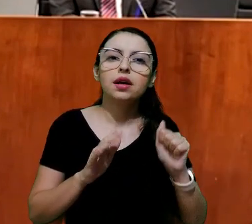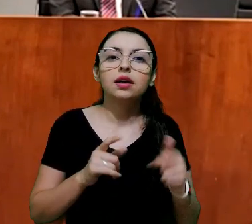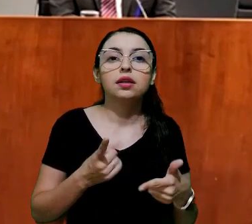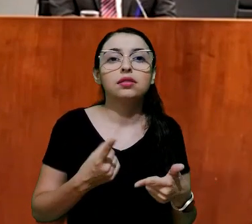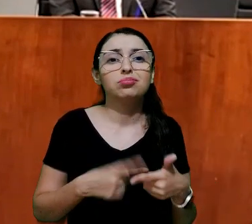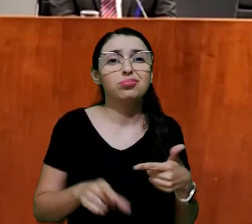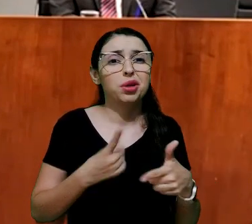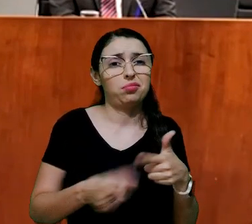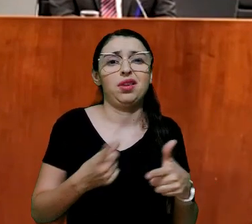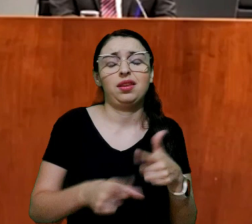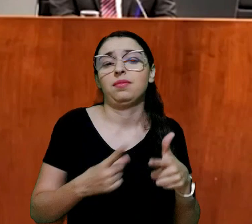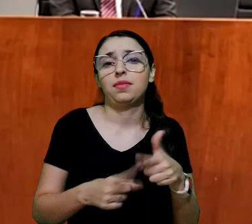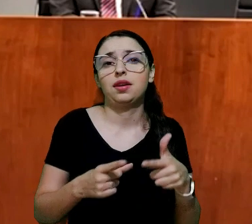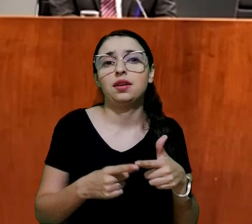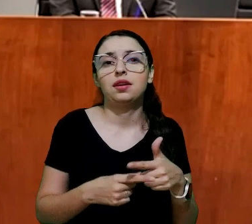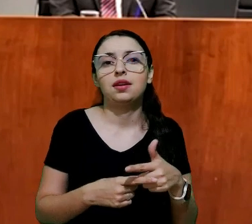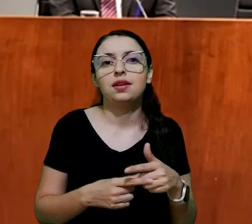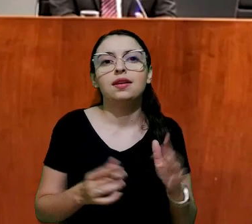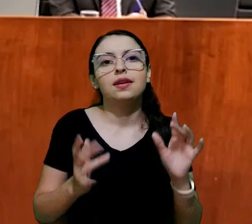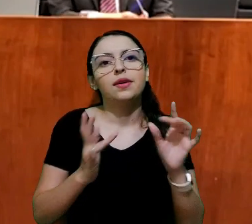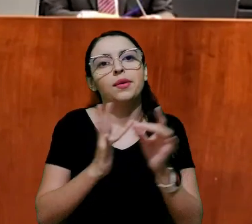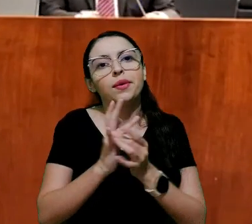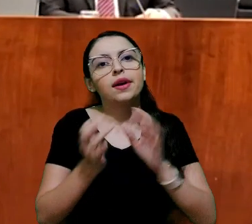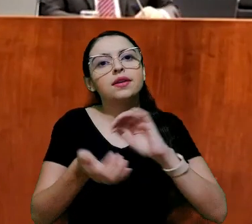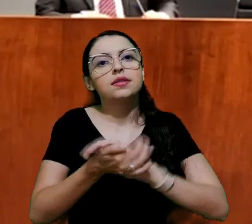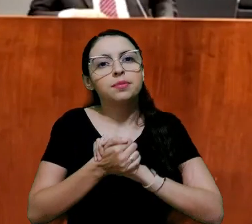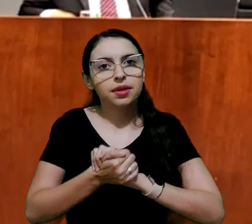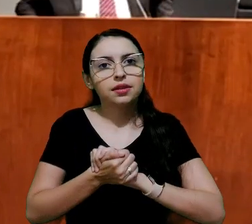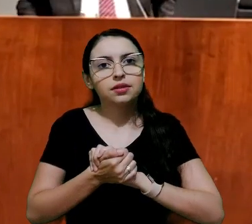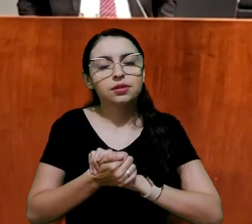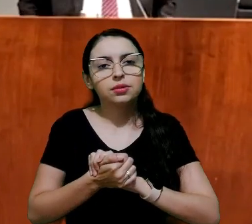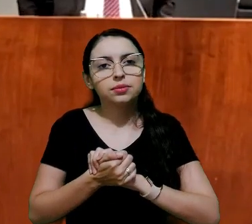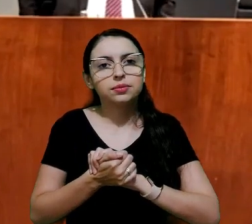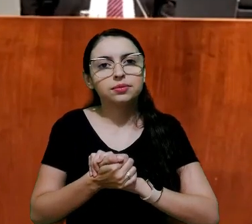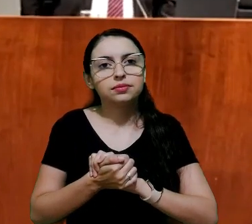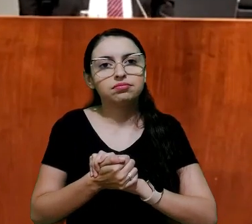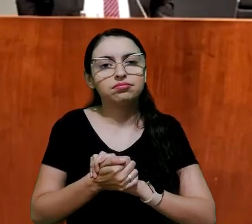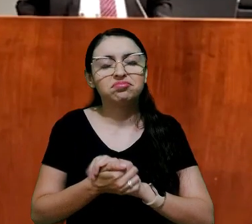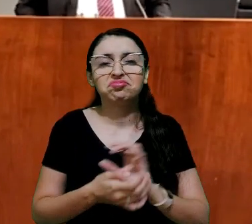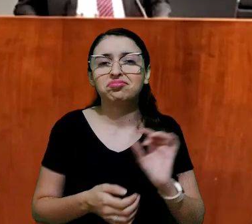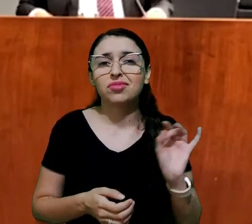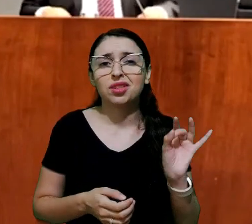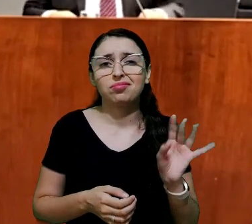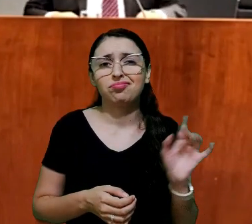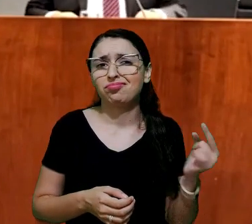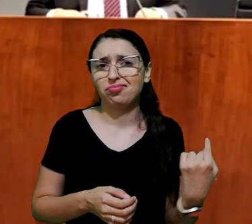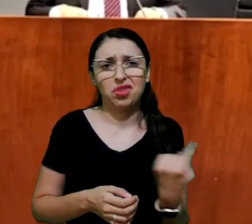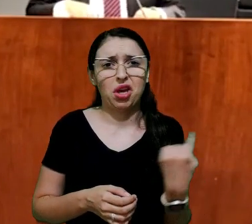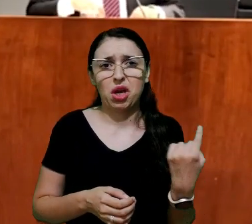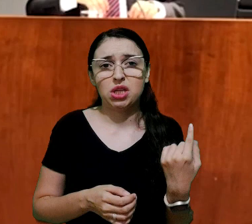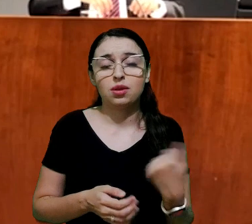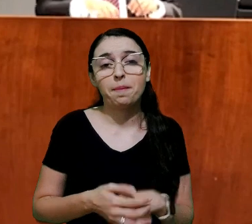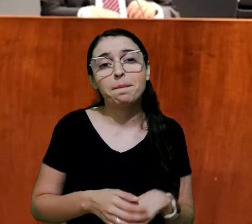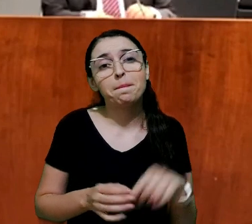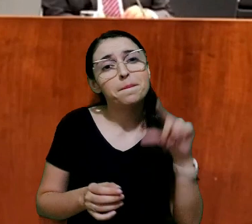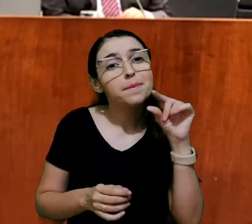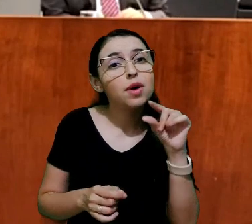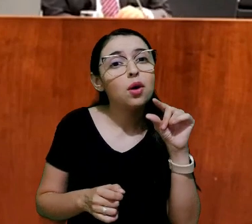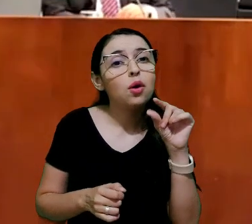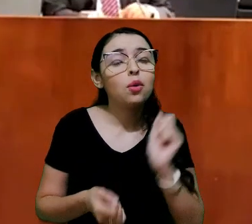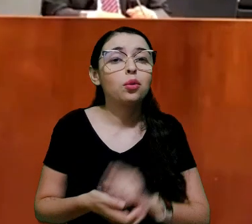do casamento. O casamento ninguém quer, mas são poucos os que deles se